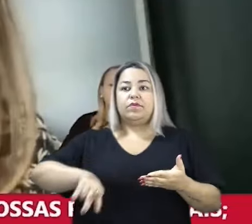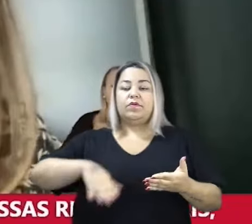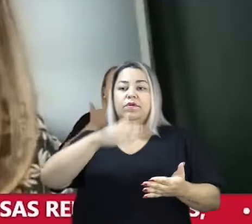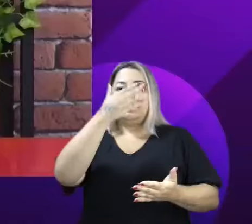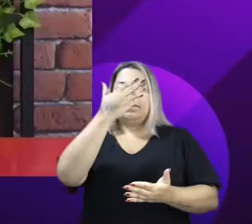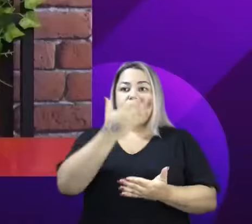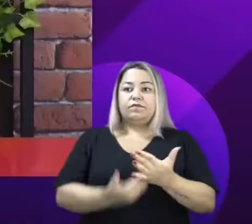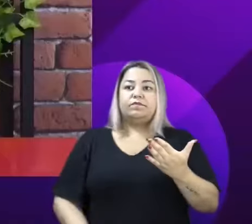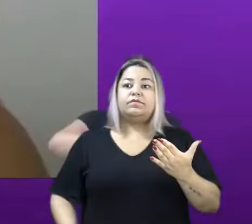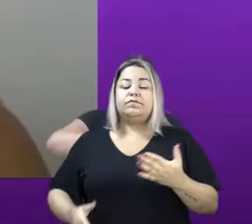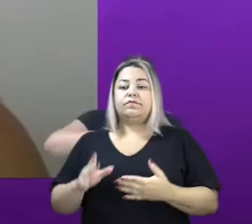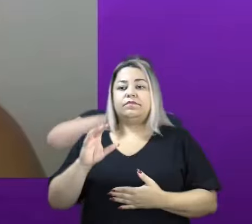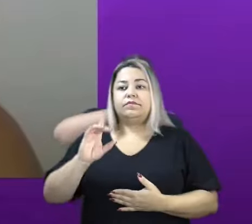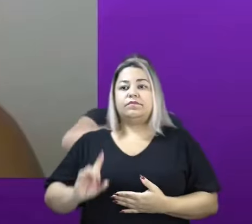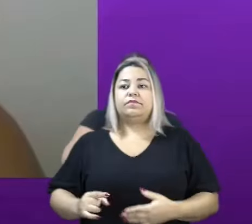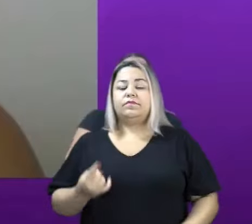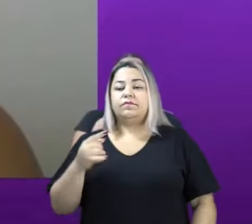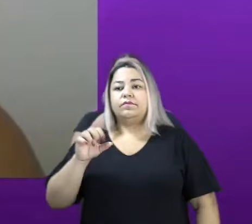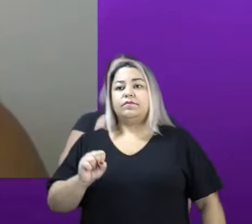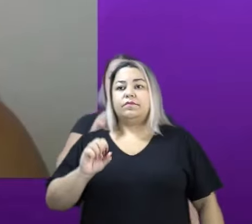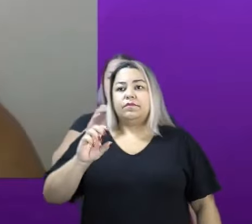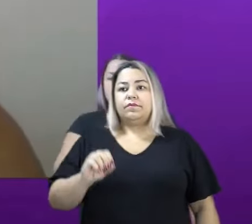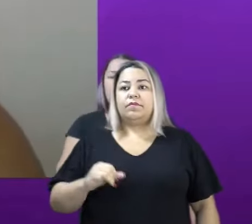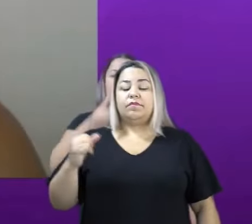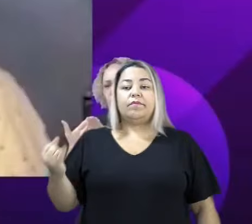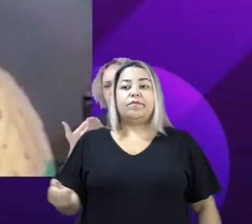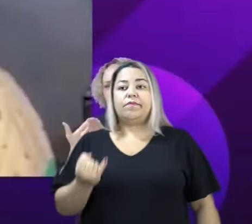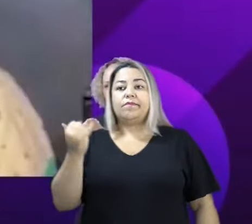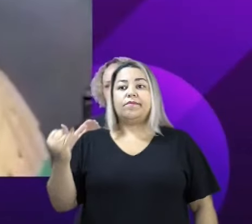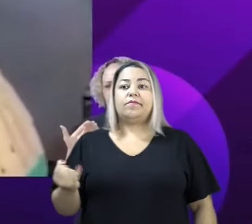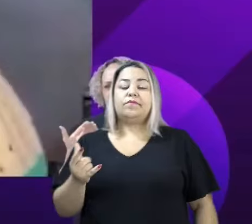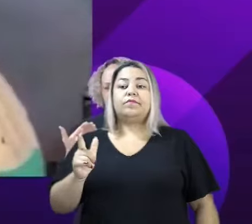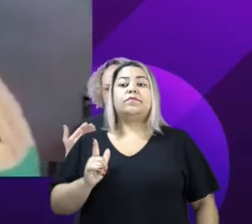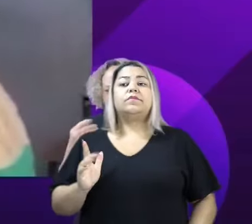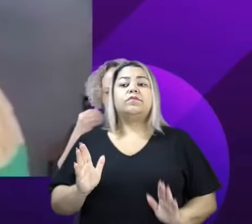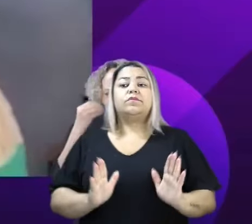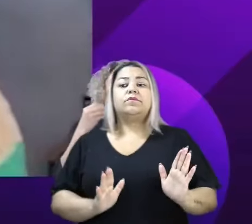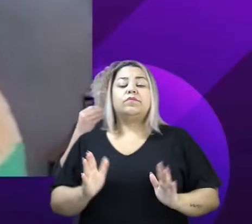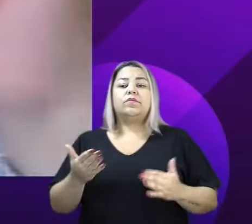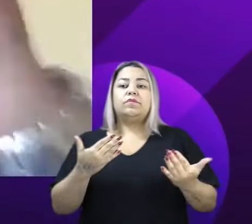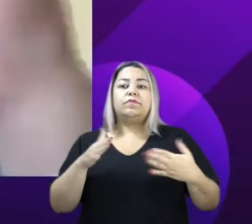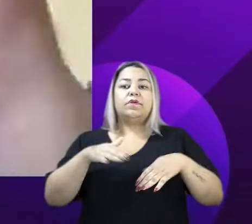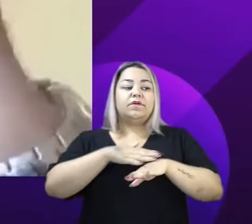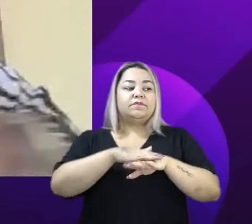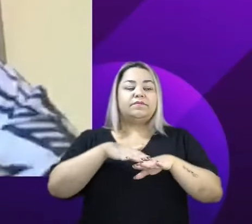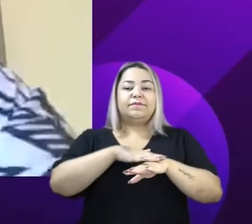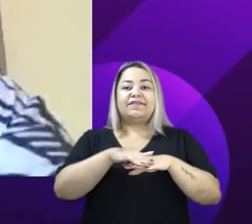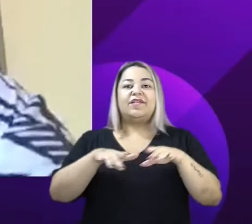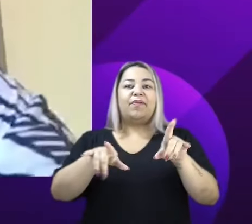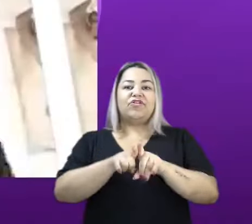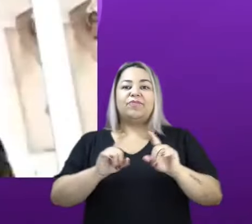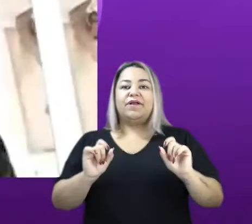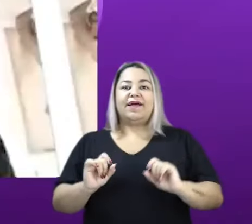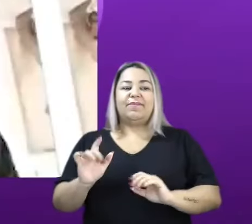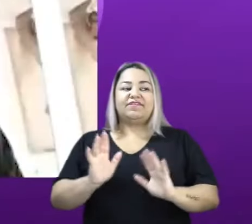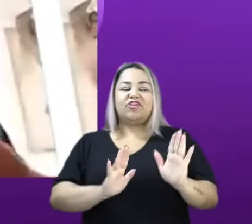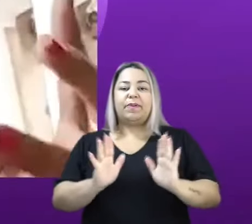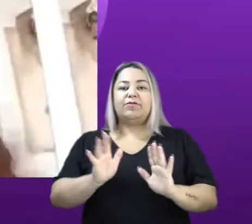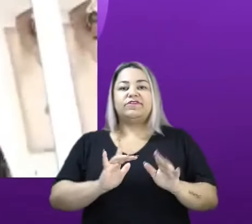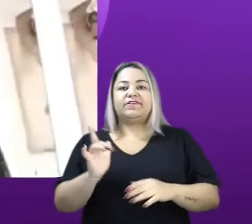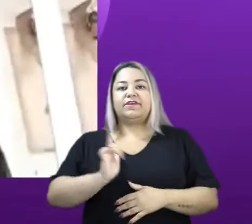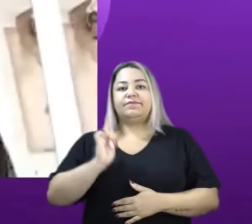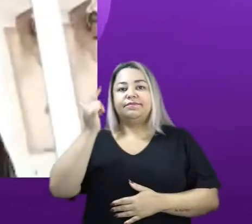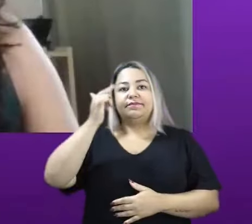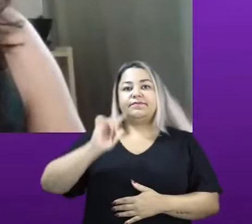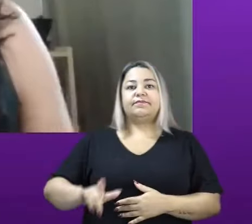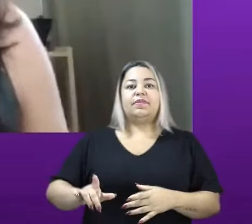de direitos. O LIC 180 tem papel importante e também vai estabelecer um diálogo. A importância da rotatividade. Que eu senti